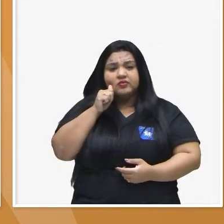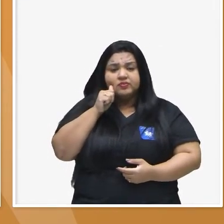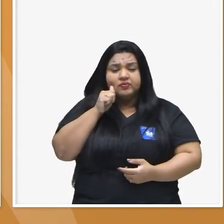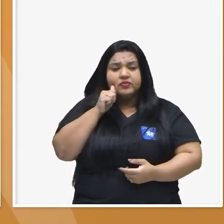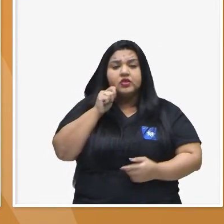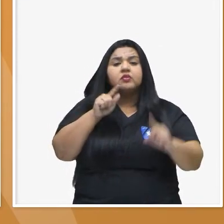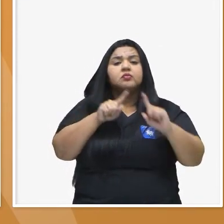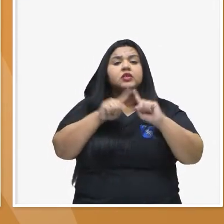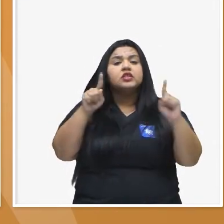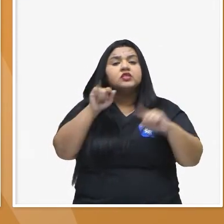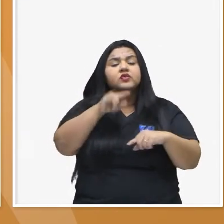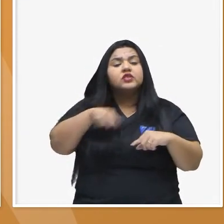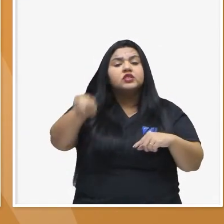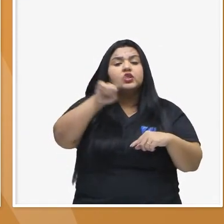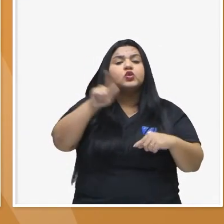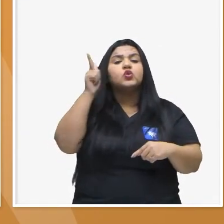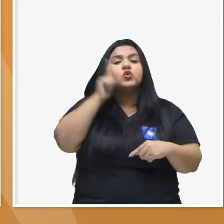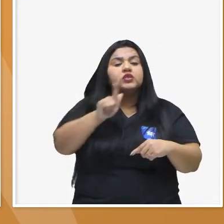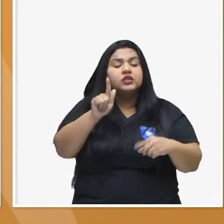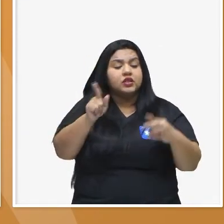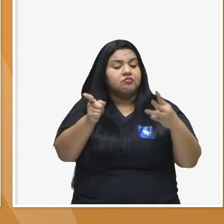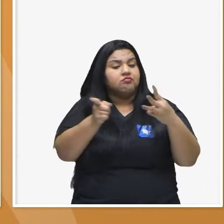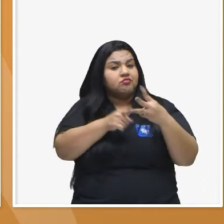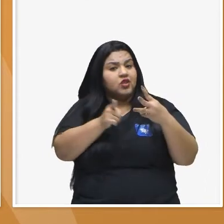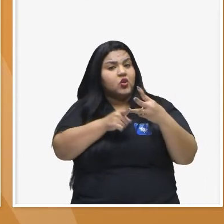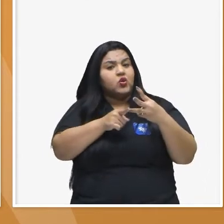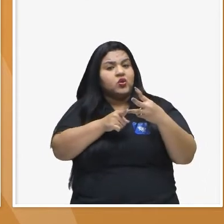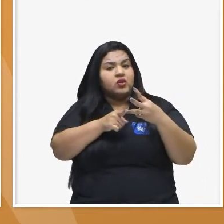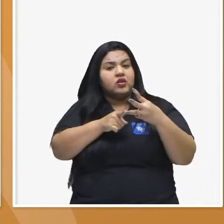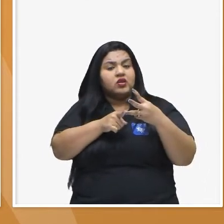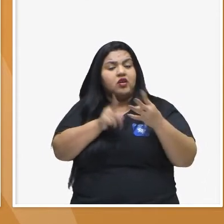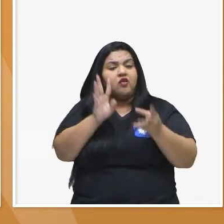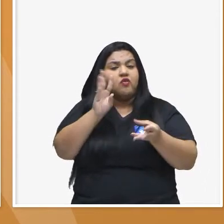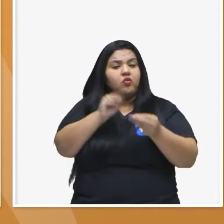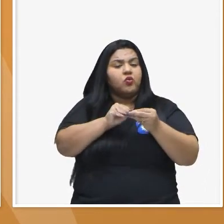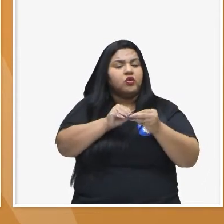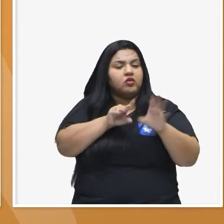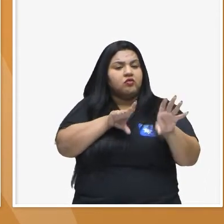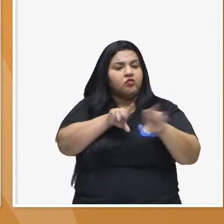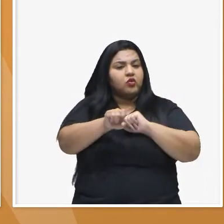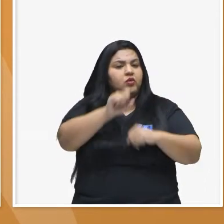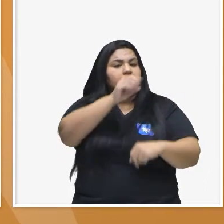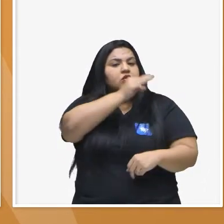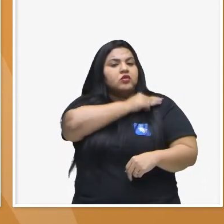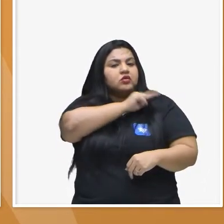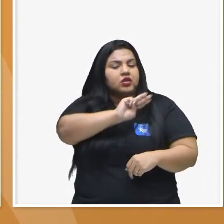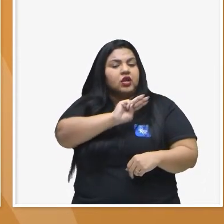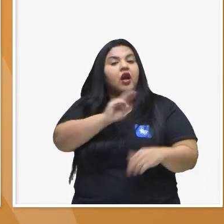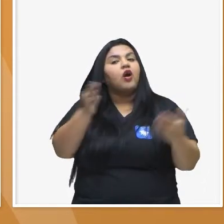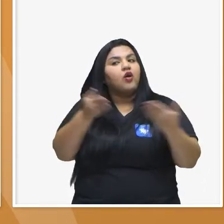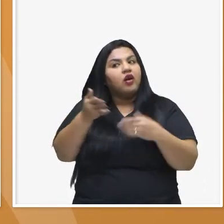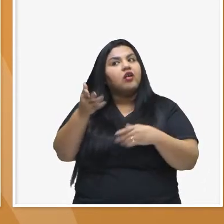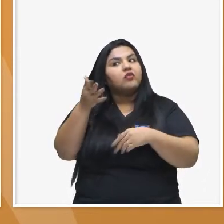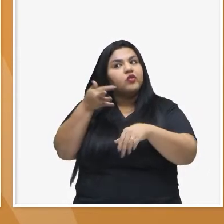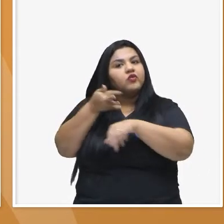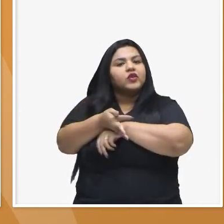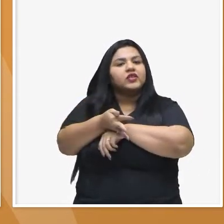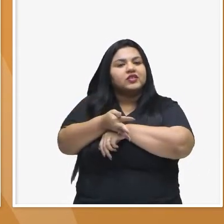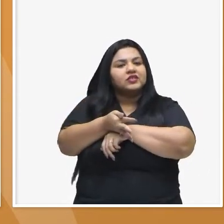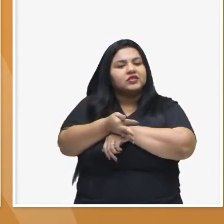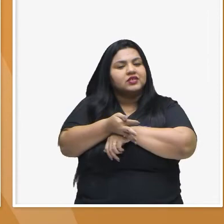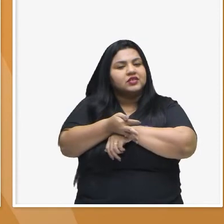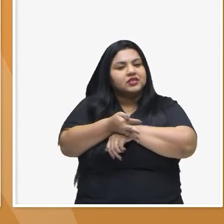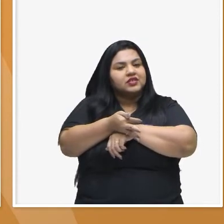Só que se você conseguir, vem a síntese, né? Concluir o ensino médio. Aí começa tudo de novo. Agora eu vou fazer a faculdade. Olha já, começa